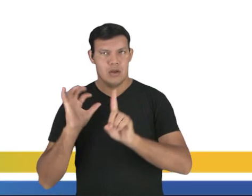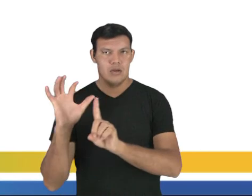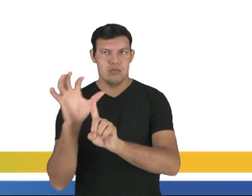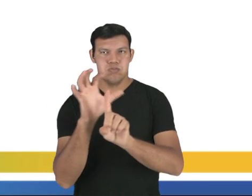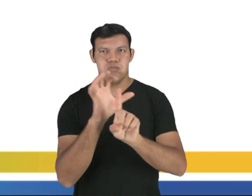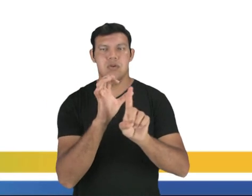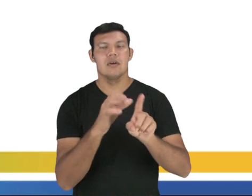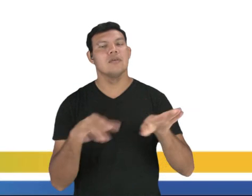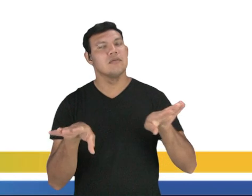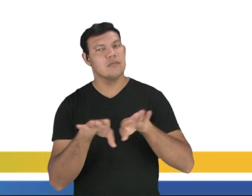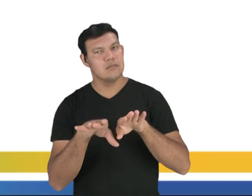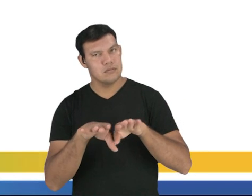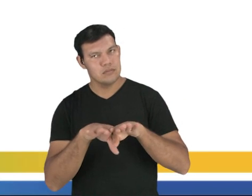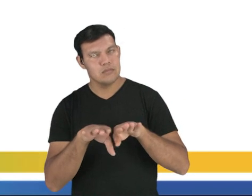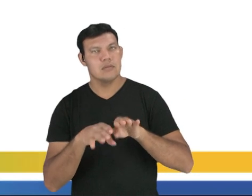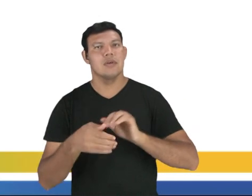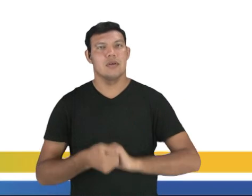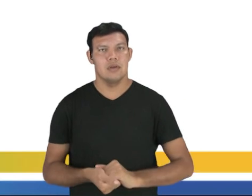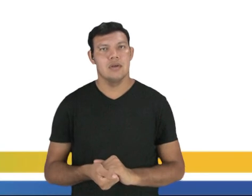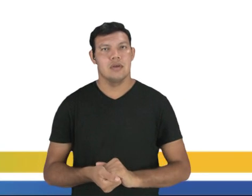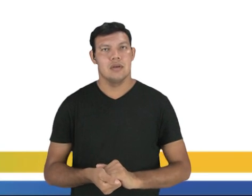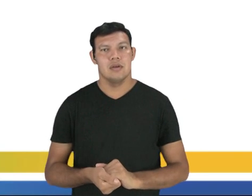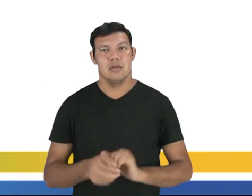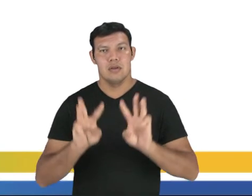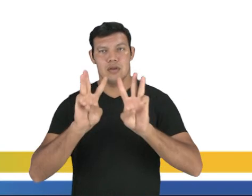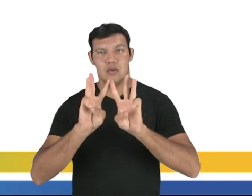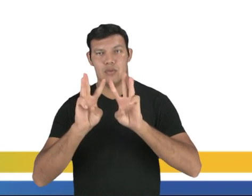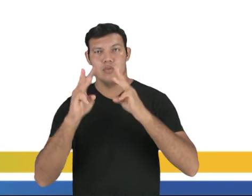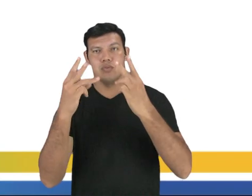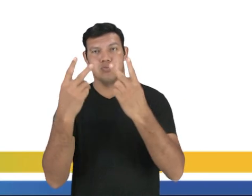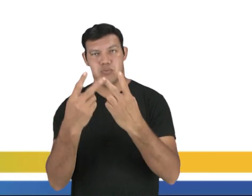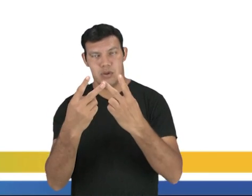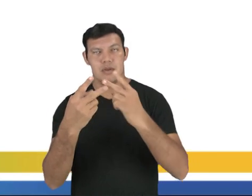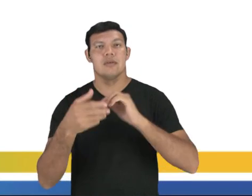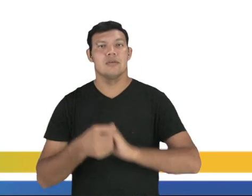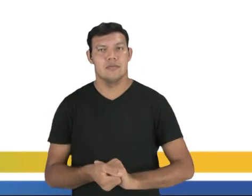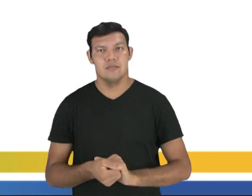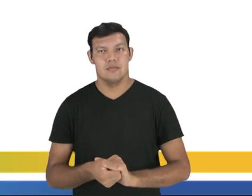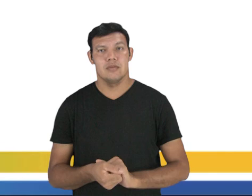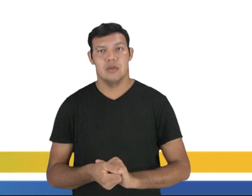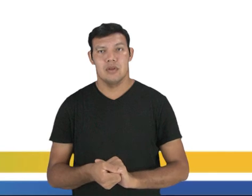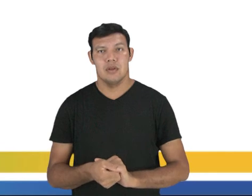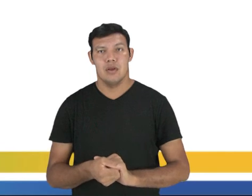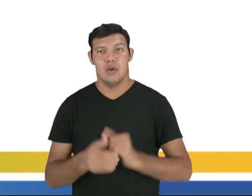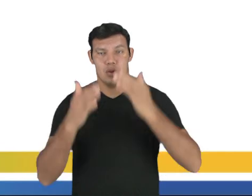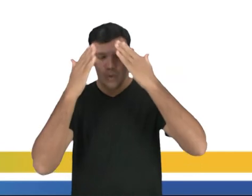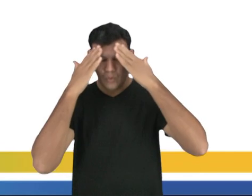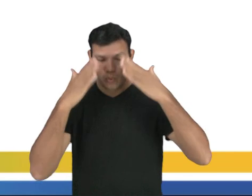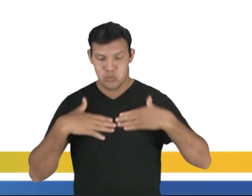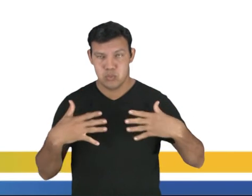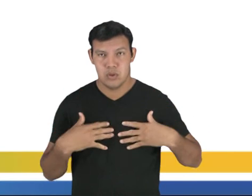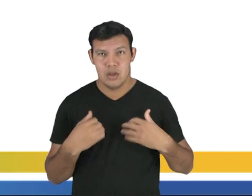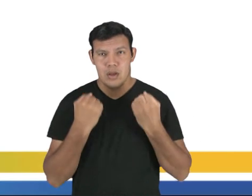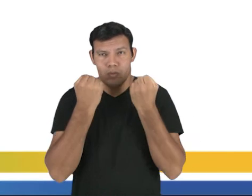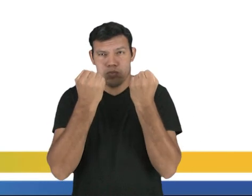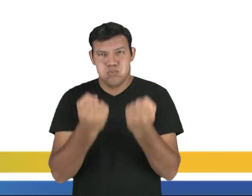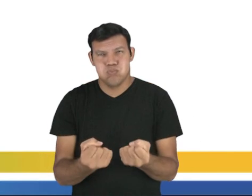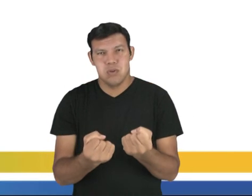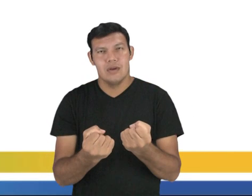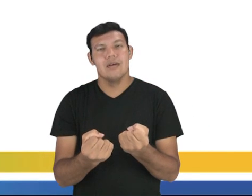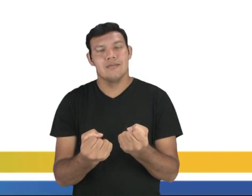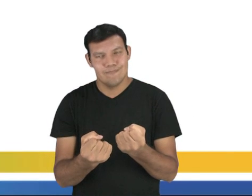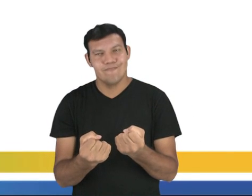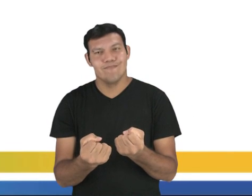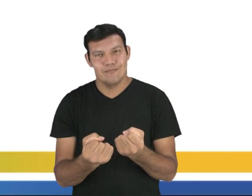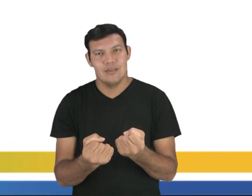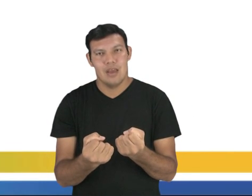atração gravitacional do Sol pela distância entre eles. E a massa, né? A massa, o corpo que tem maior massa, ele